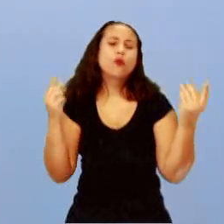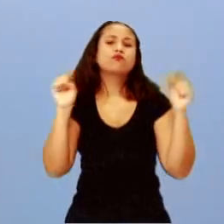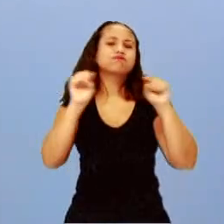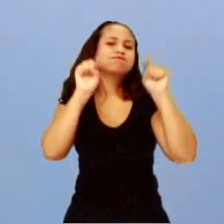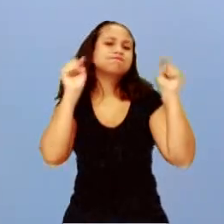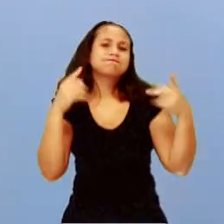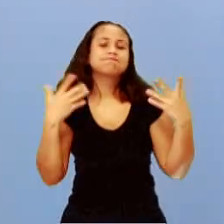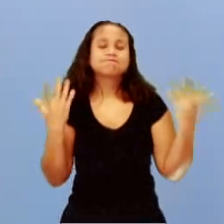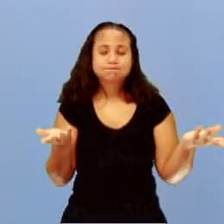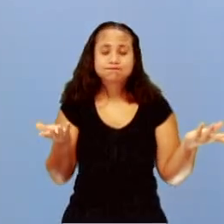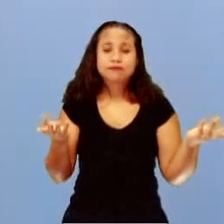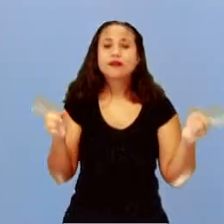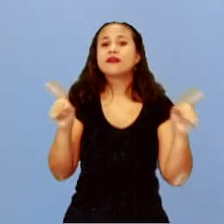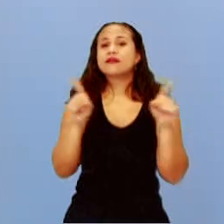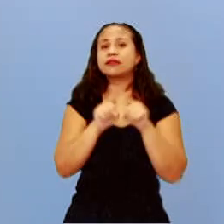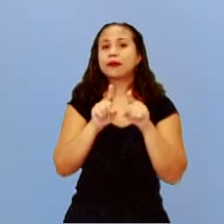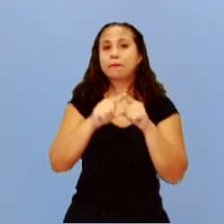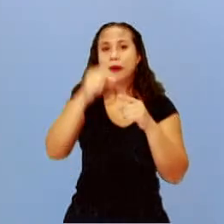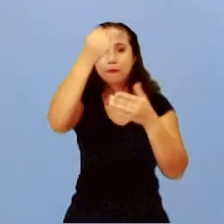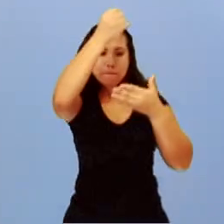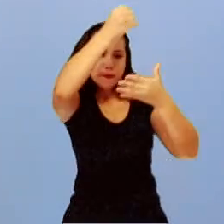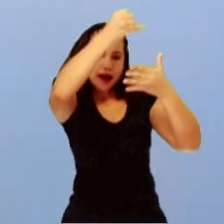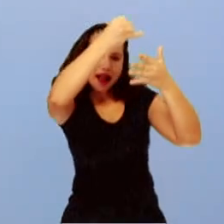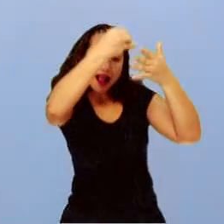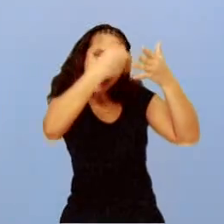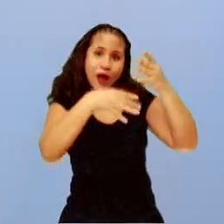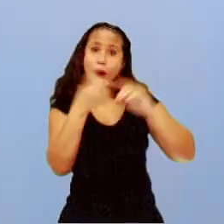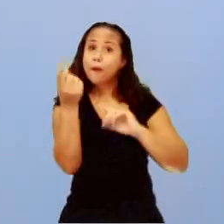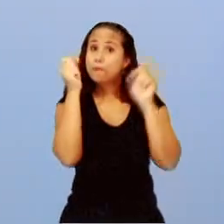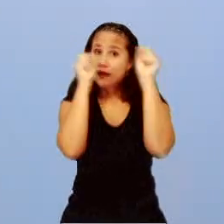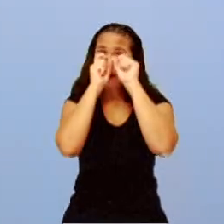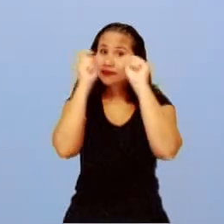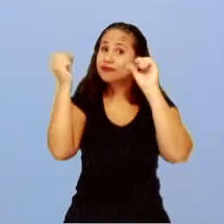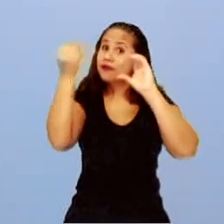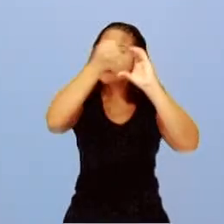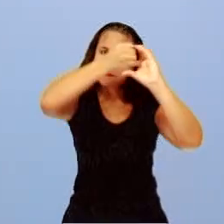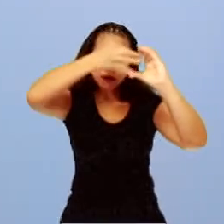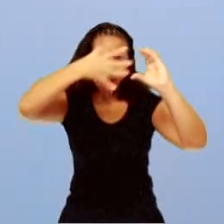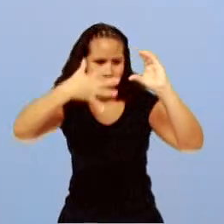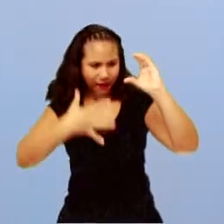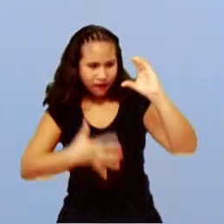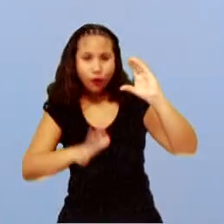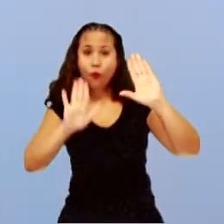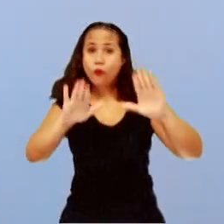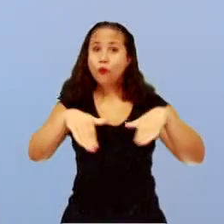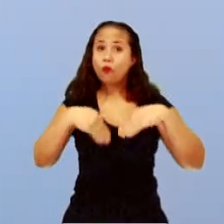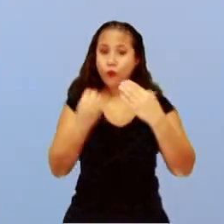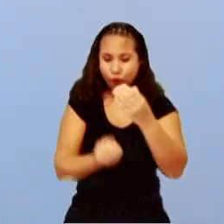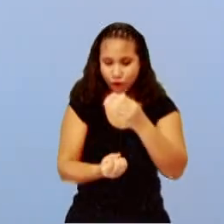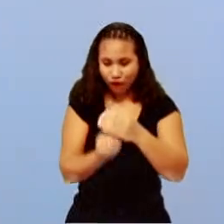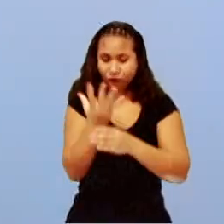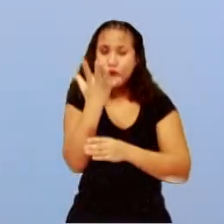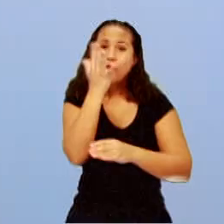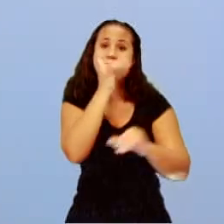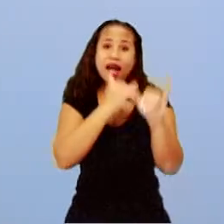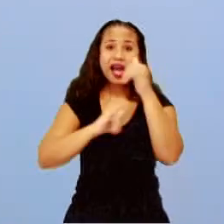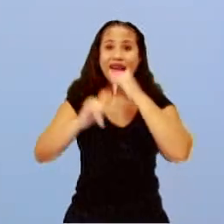constituído. E vão classificar, presta atenção, que fonte de